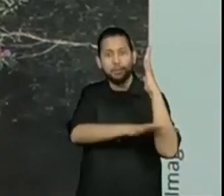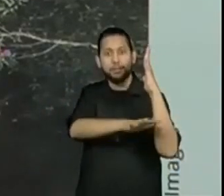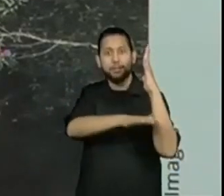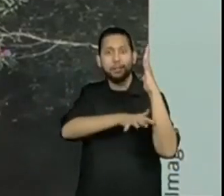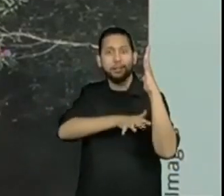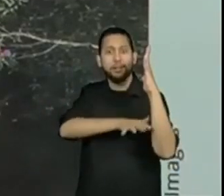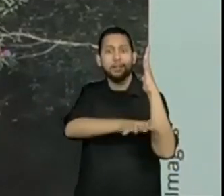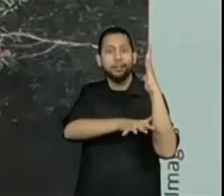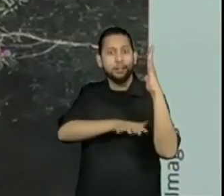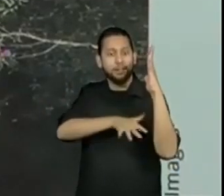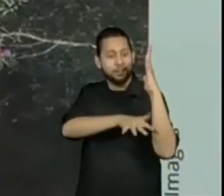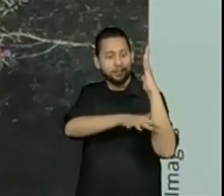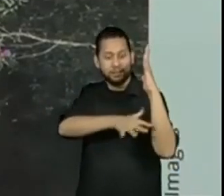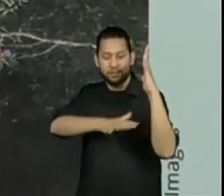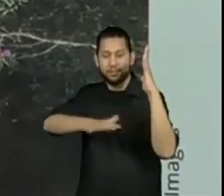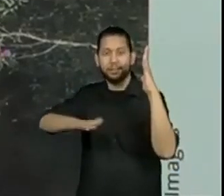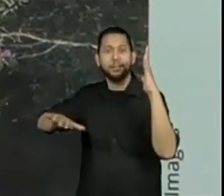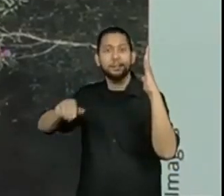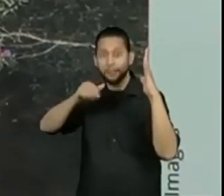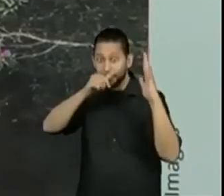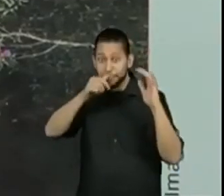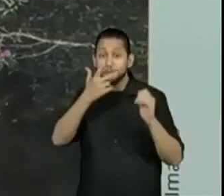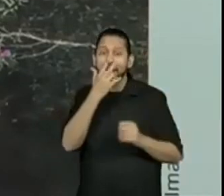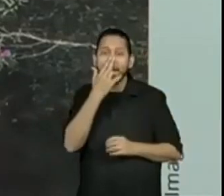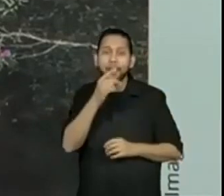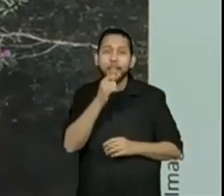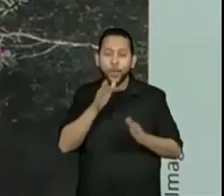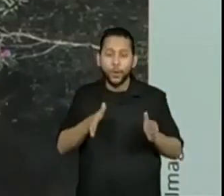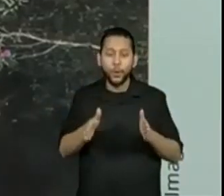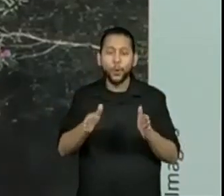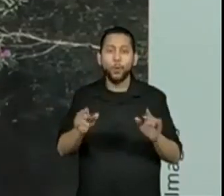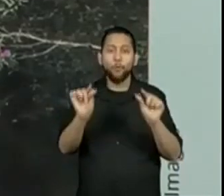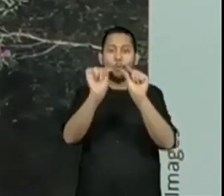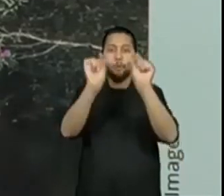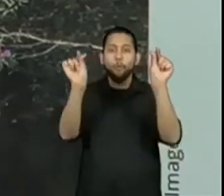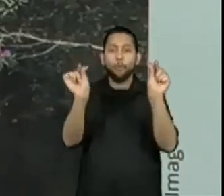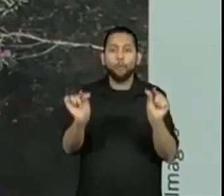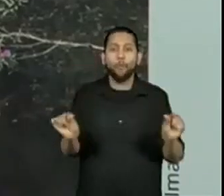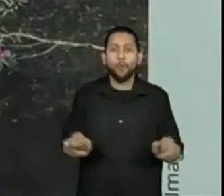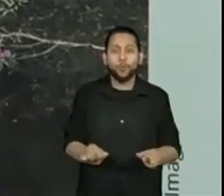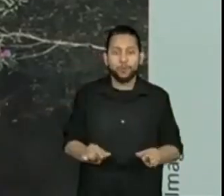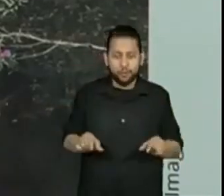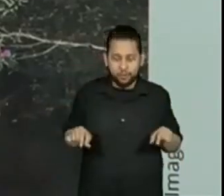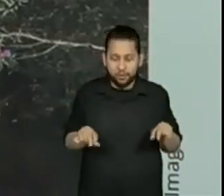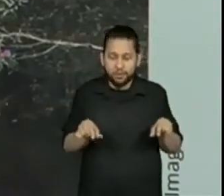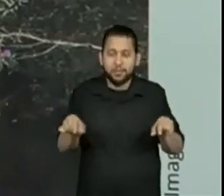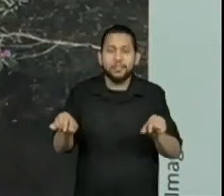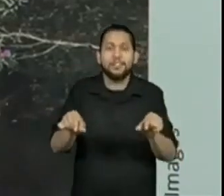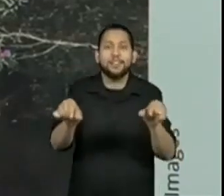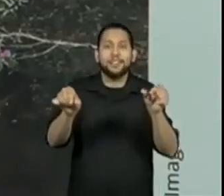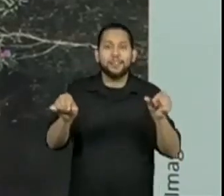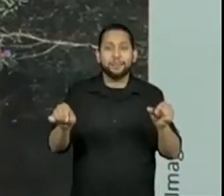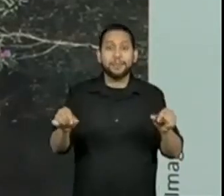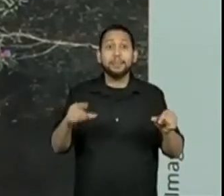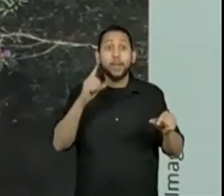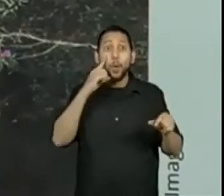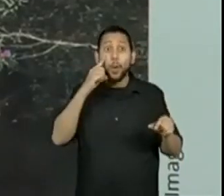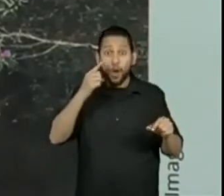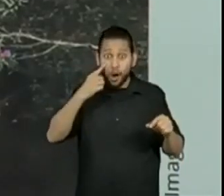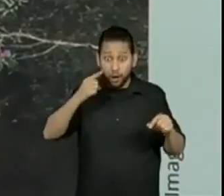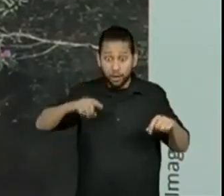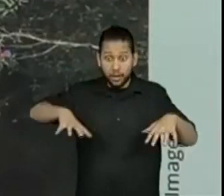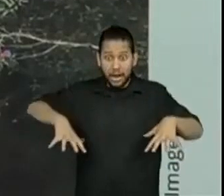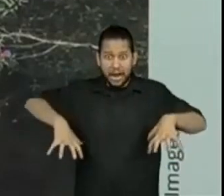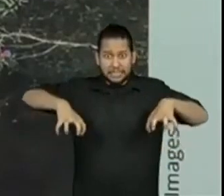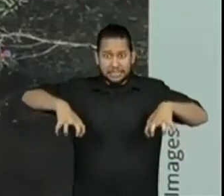é? Elas estão aí fazendo uma moldura para o rio, estão segurando através de suas raízes